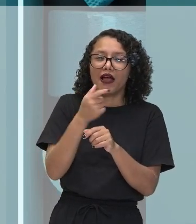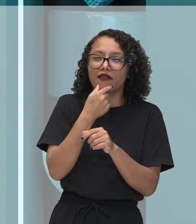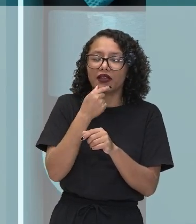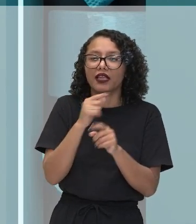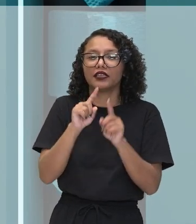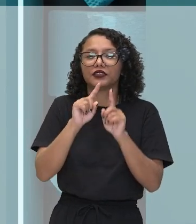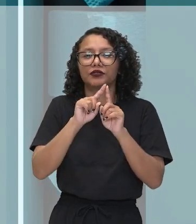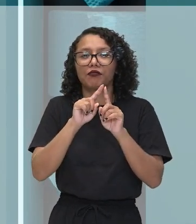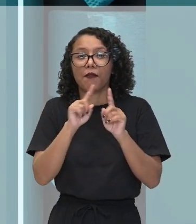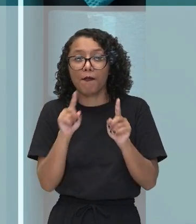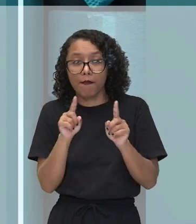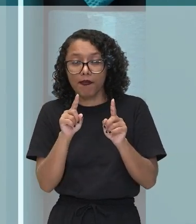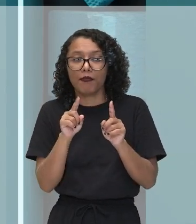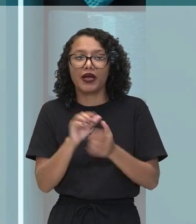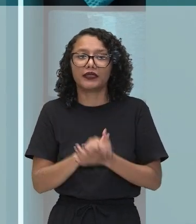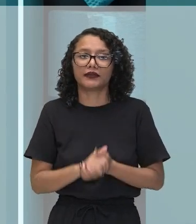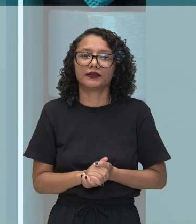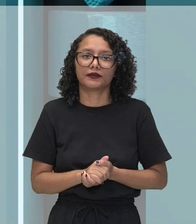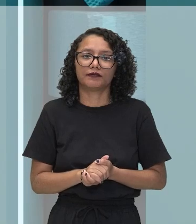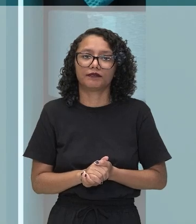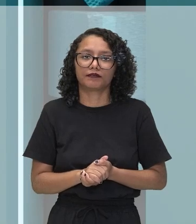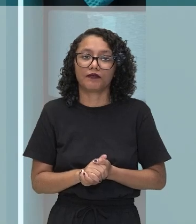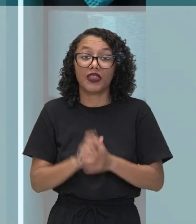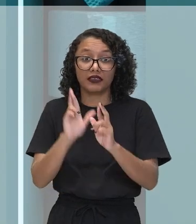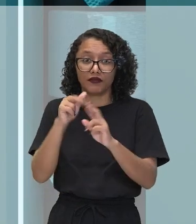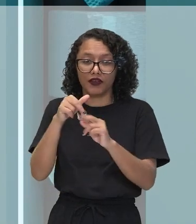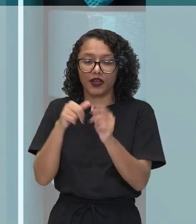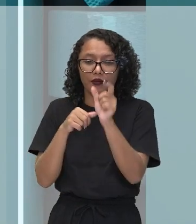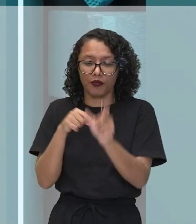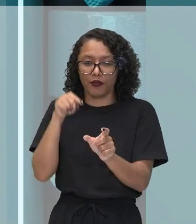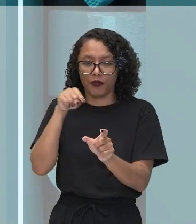praticava, era seguidor